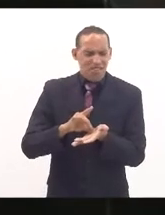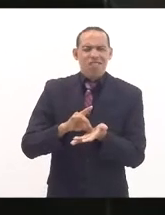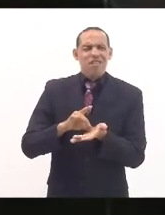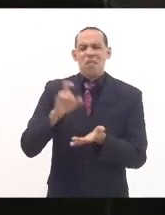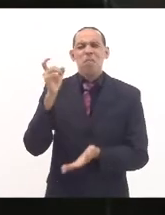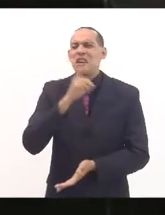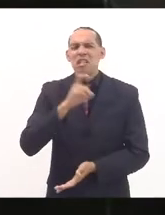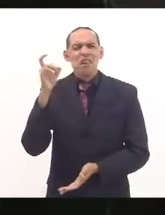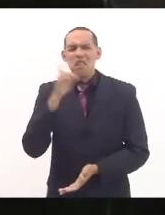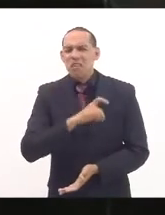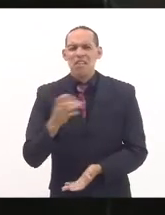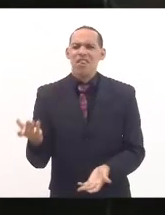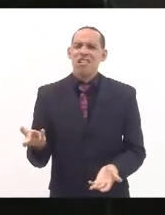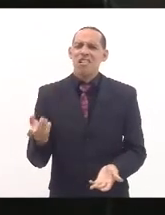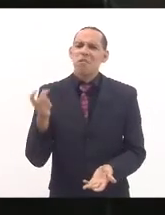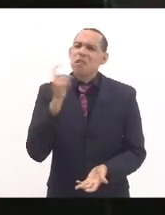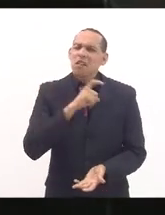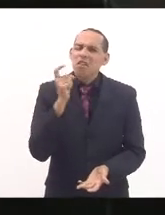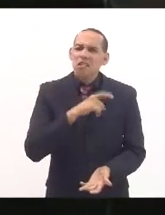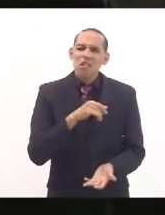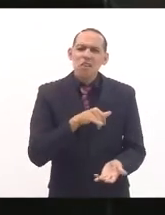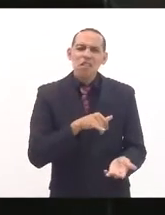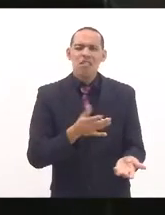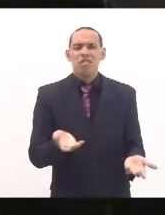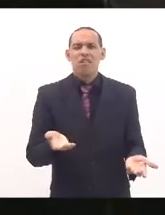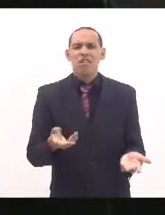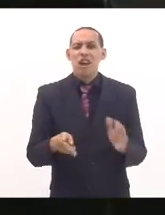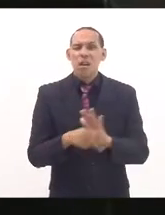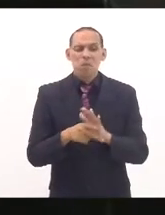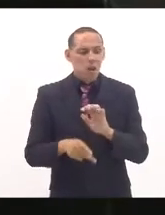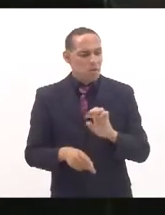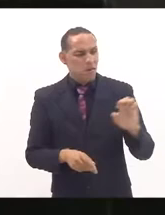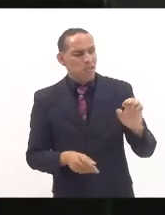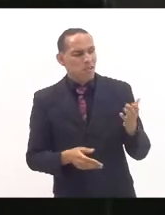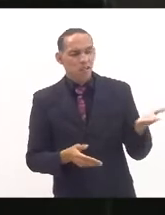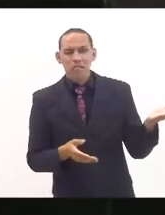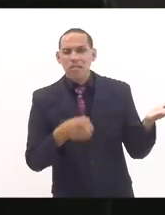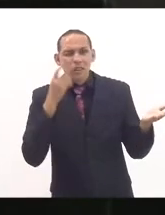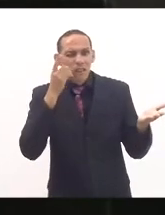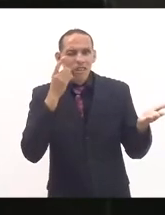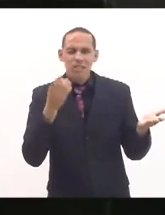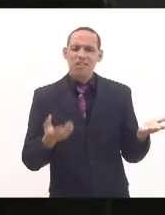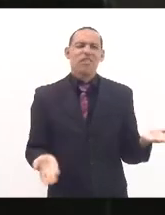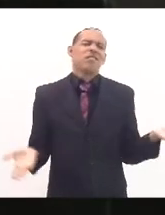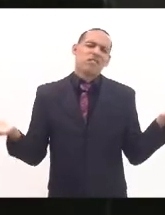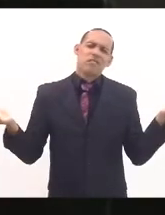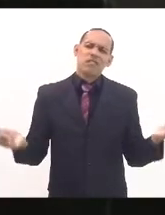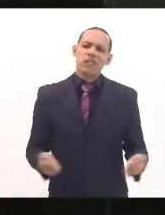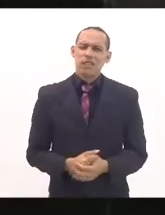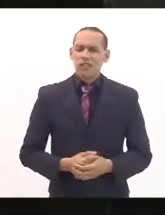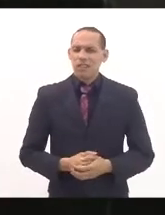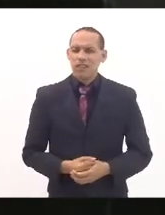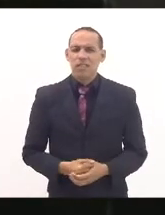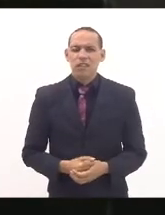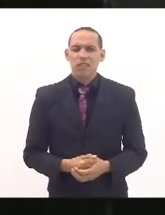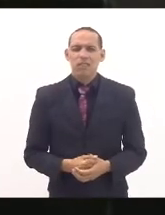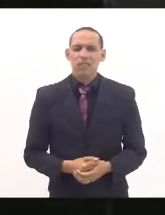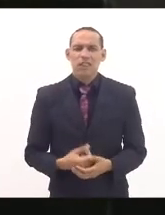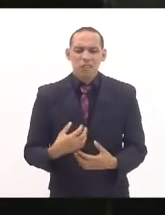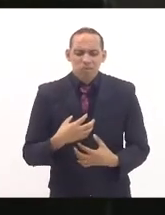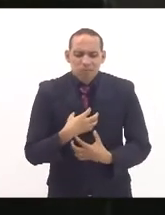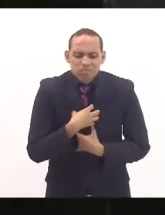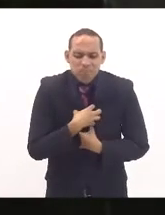mentiras, mentiras de deputados de esquerda. O que que é isso? Eu me